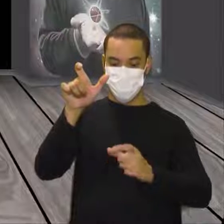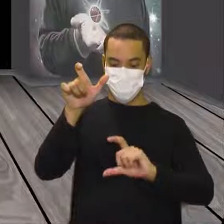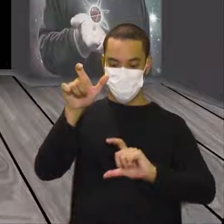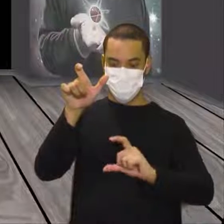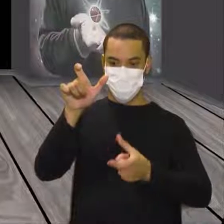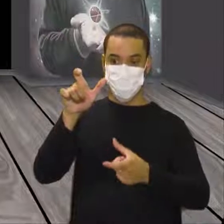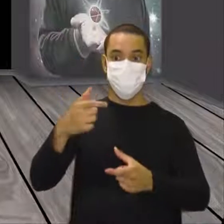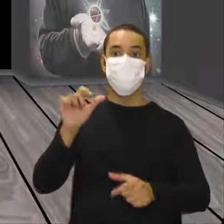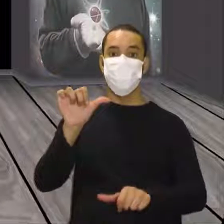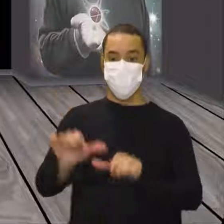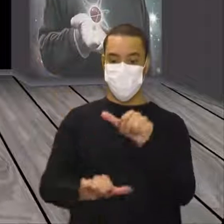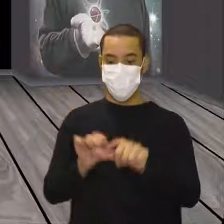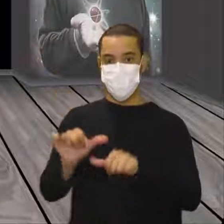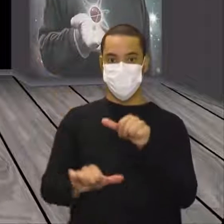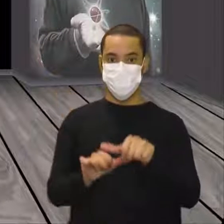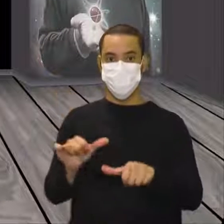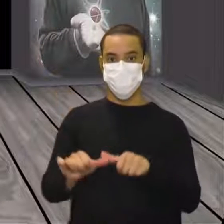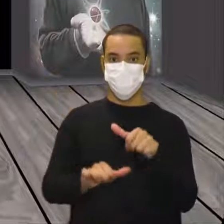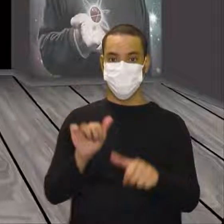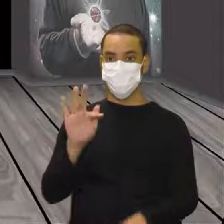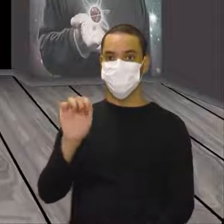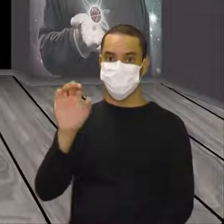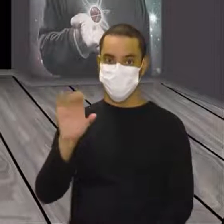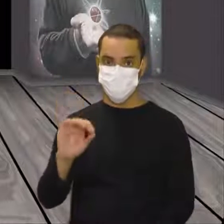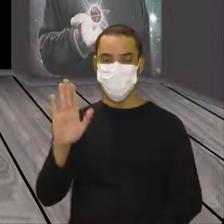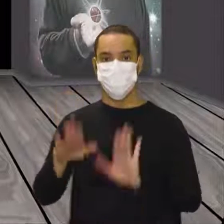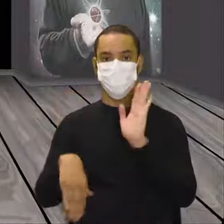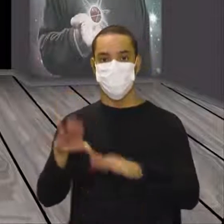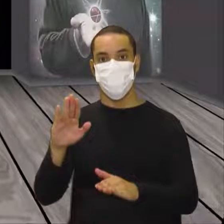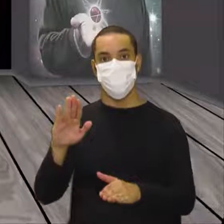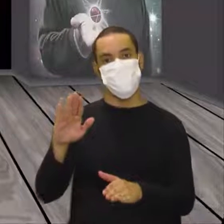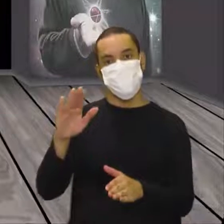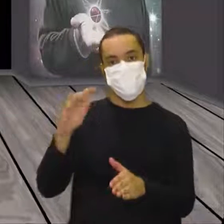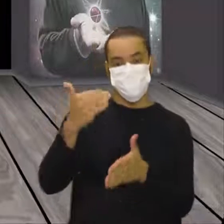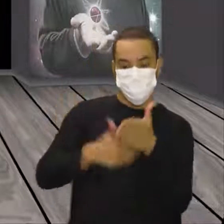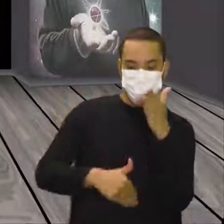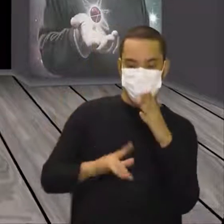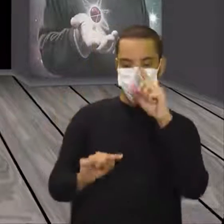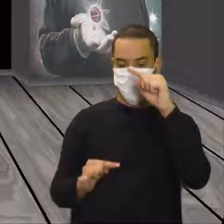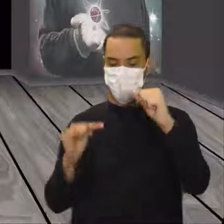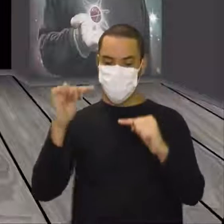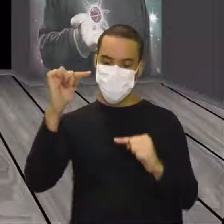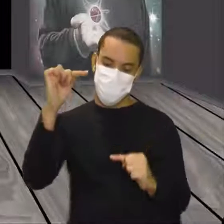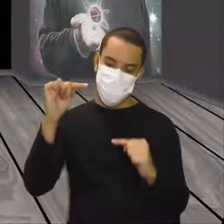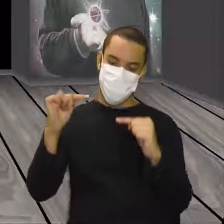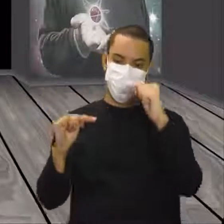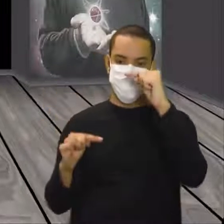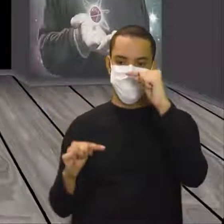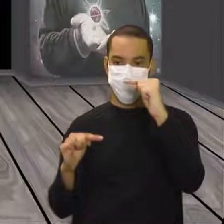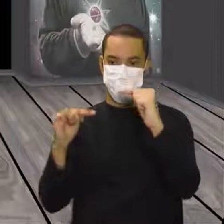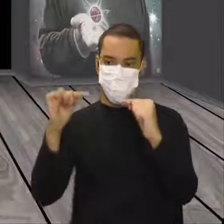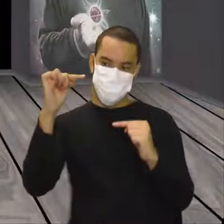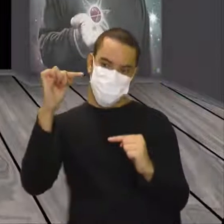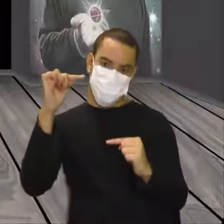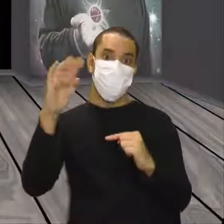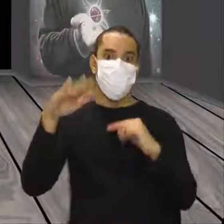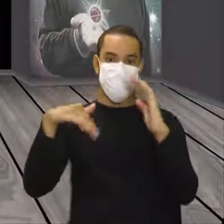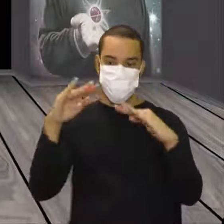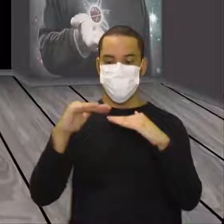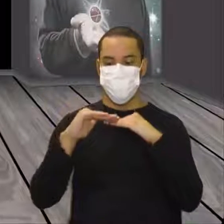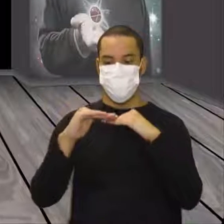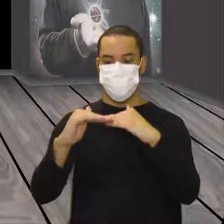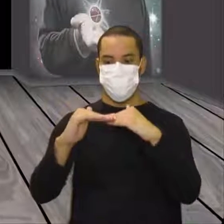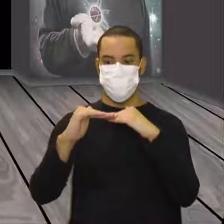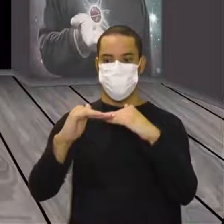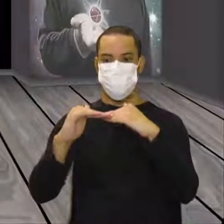fluxo. Então, tem hora que passa menos linhas, mais linhas, tem hora que está paralelo ao